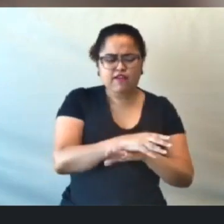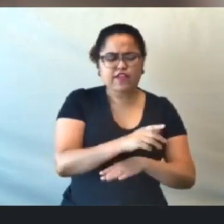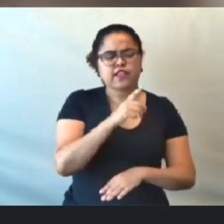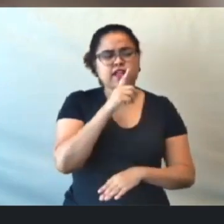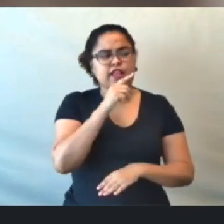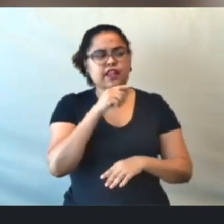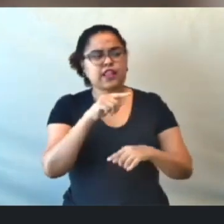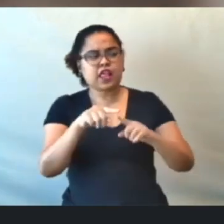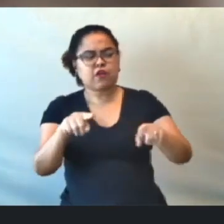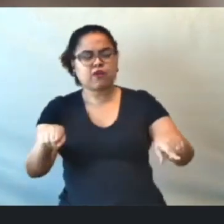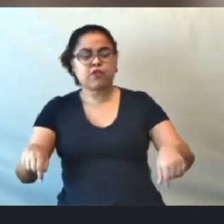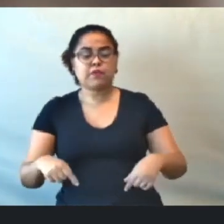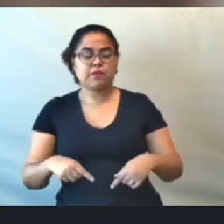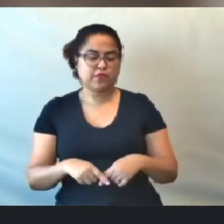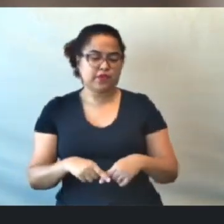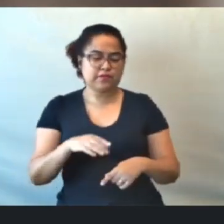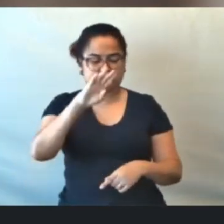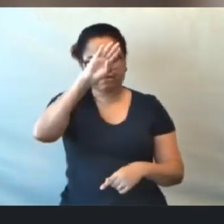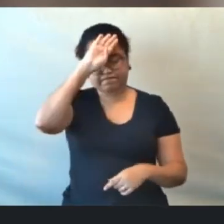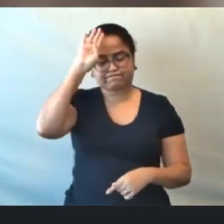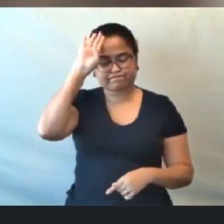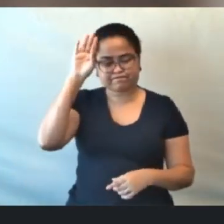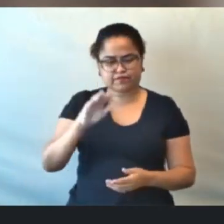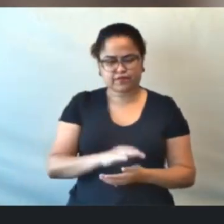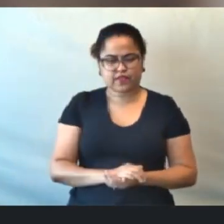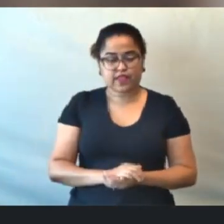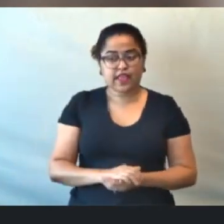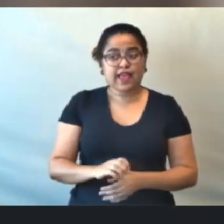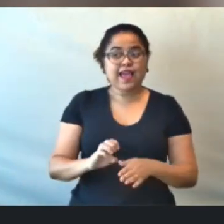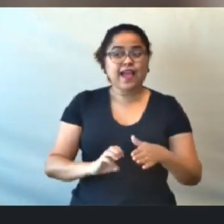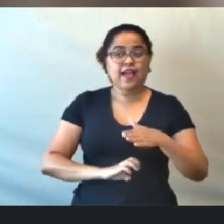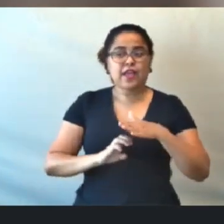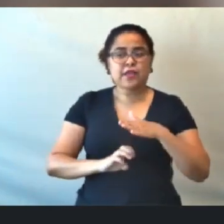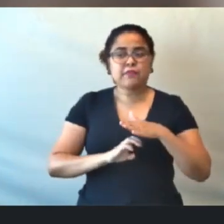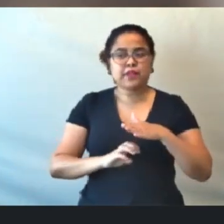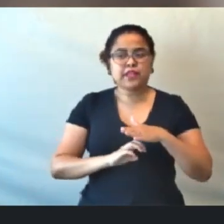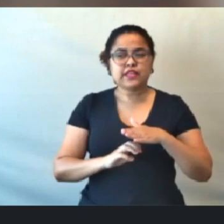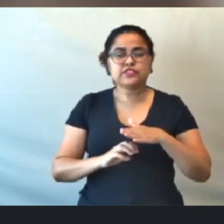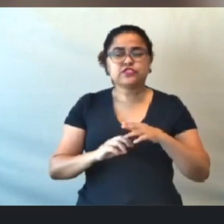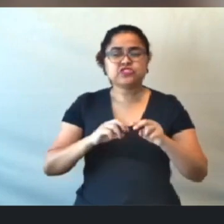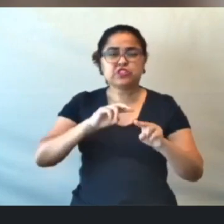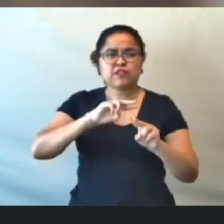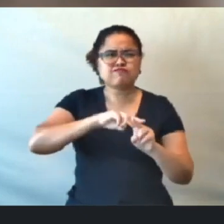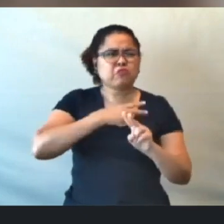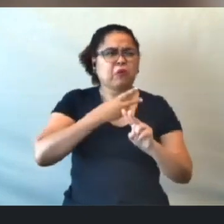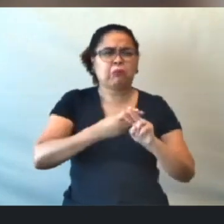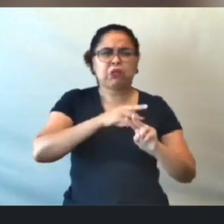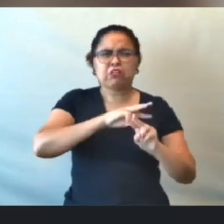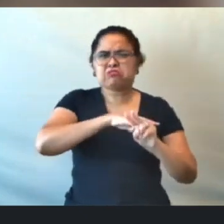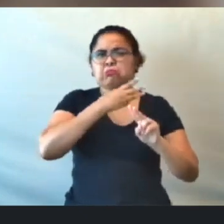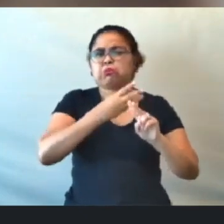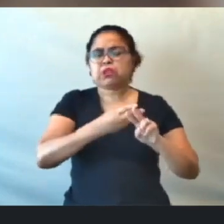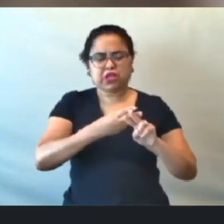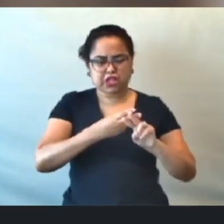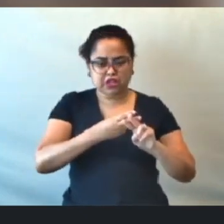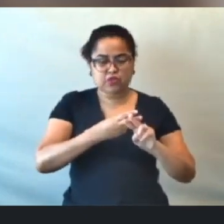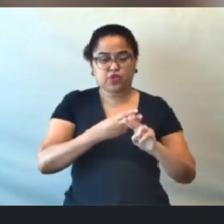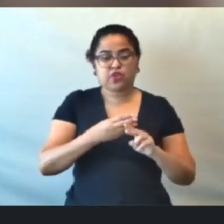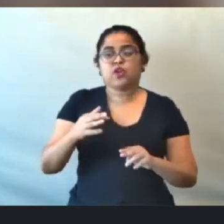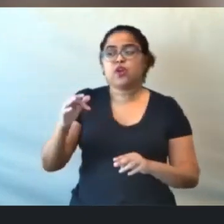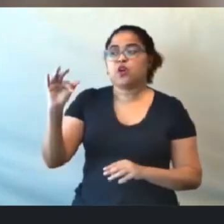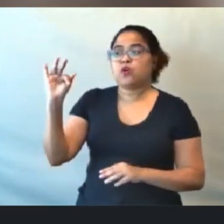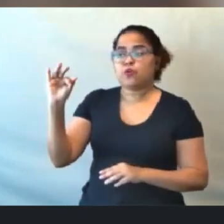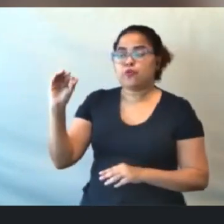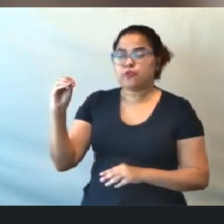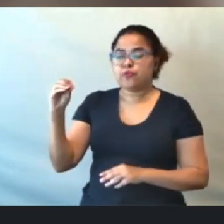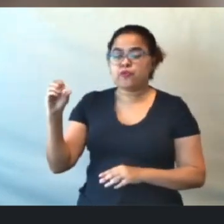ter dobrado, até triplicado a aplicação de Fosloc, né? Porque se nesse momento houve um previsto externo,